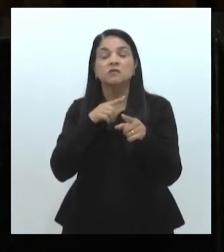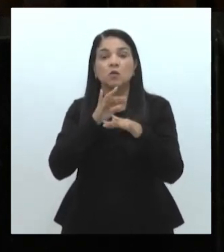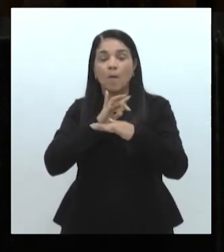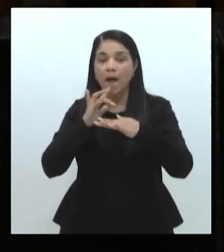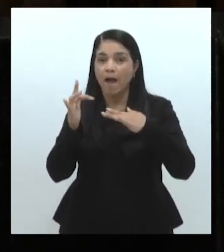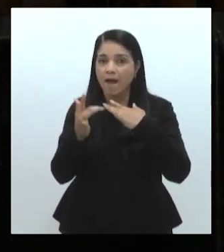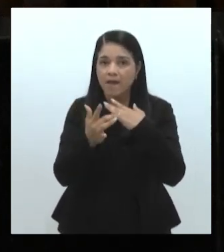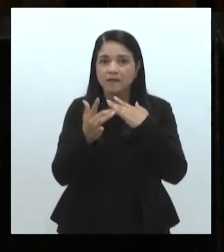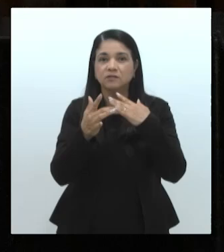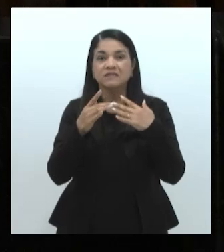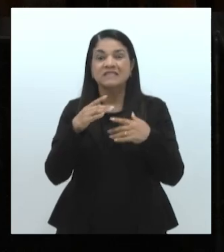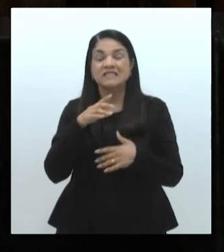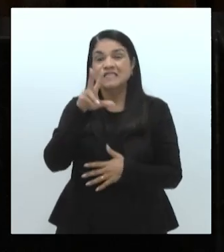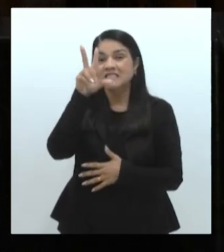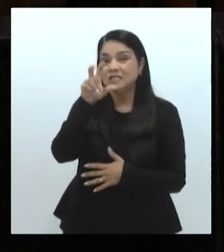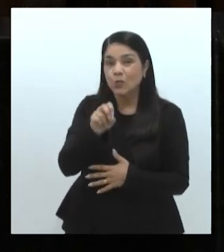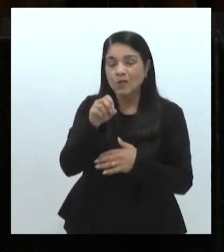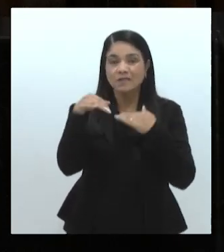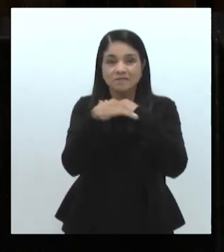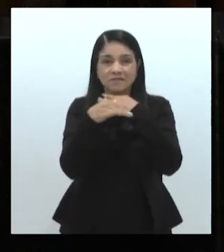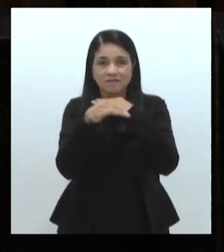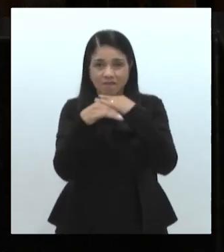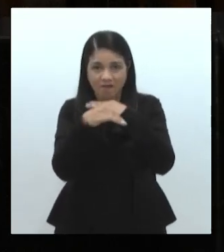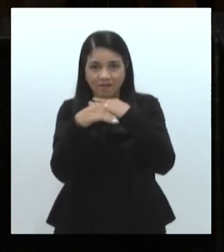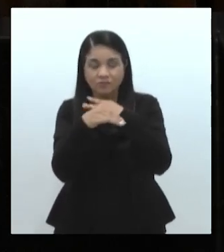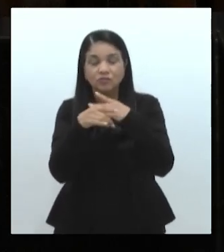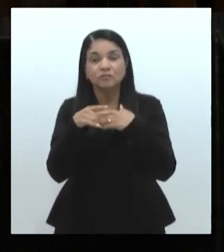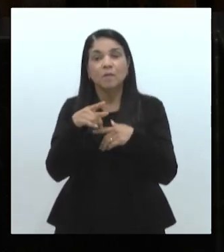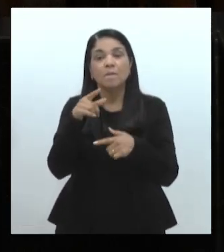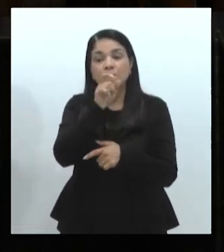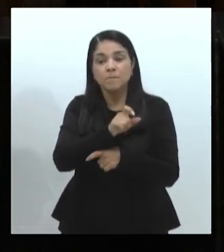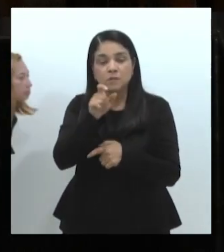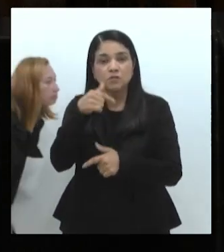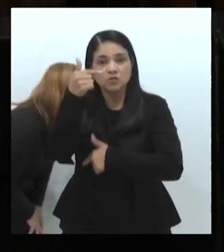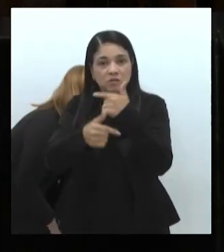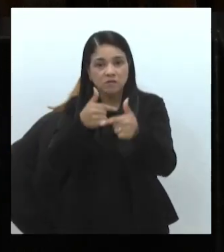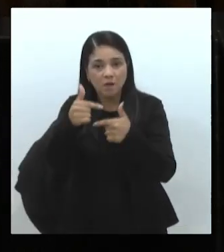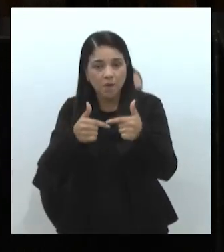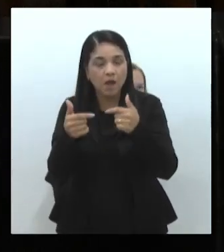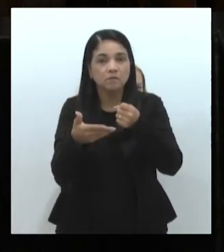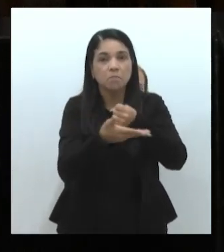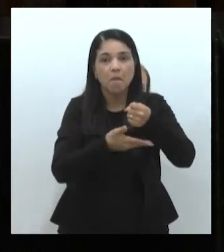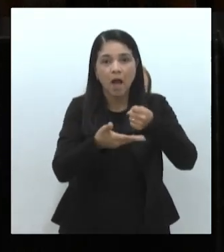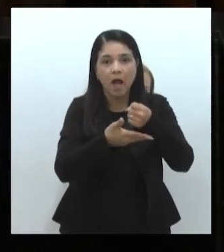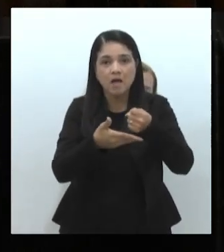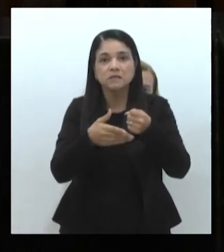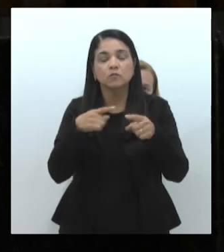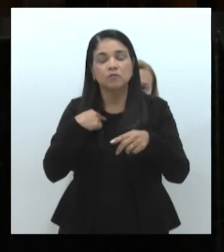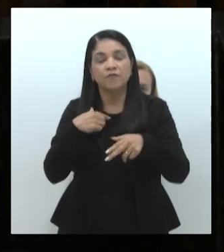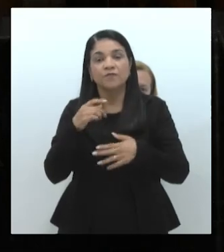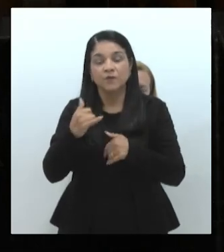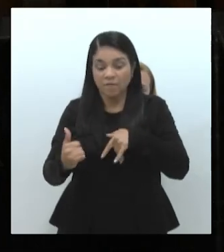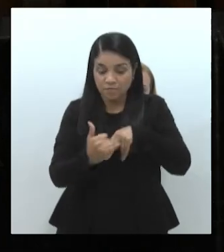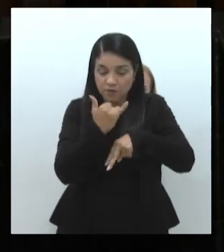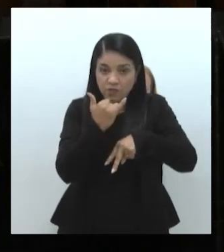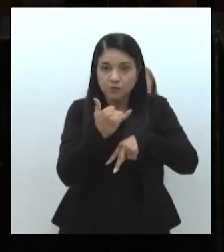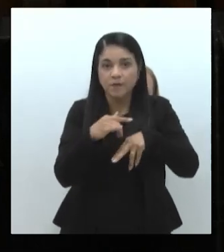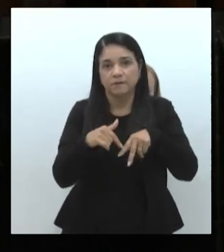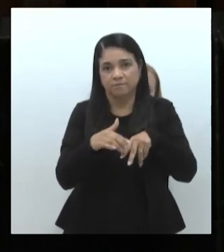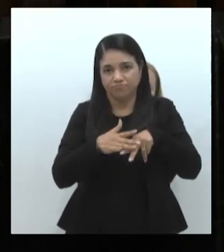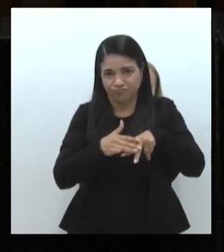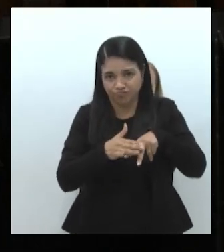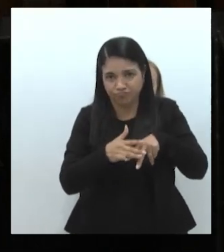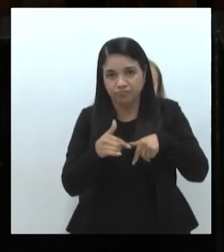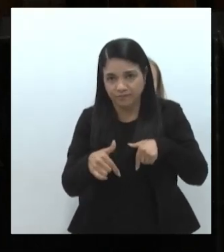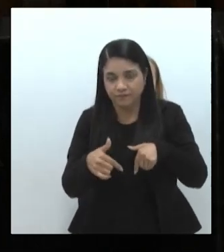com 50 cidades representadas, com gente que trabalha nas bases por resiliência, com vítimas de tragédia, e a gente entendeu que, mais uma vez,